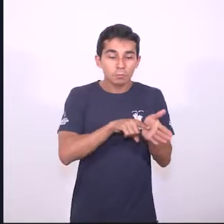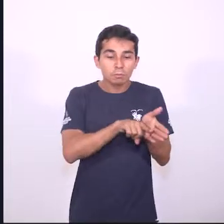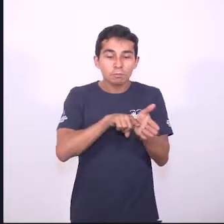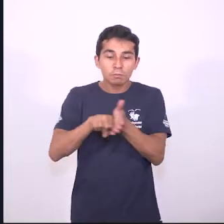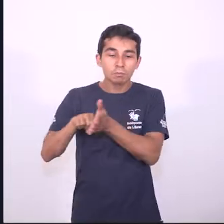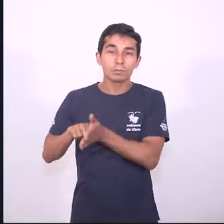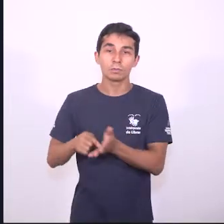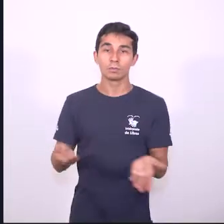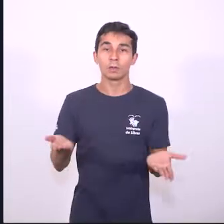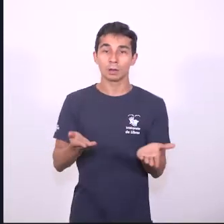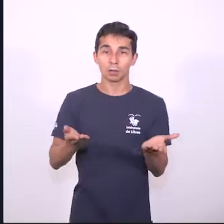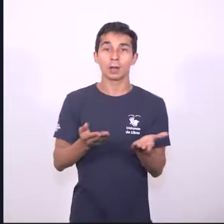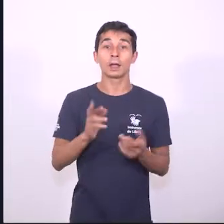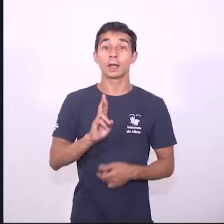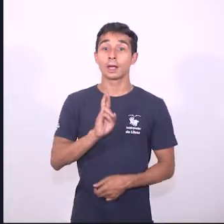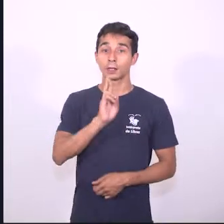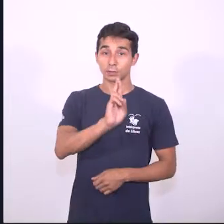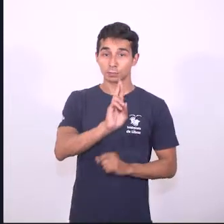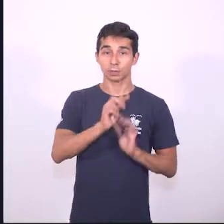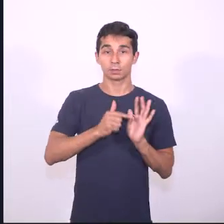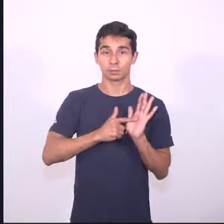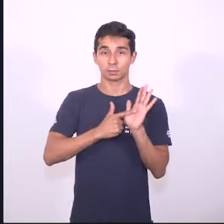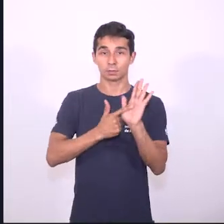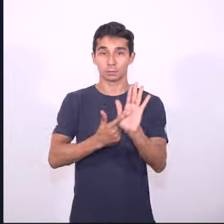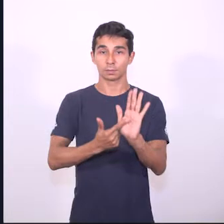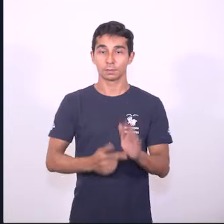nós estamos colocando agora.